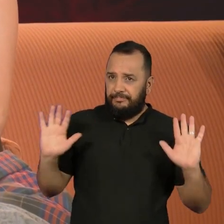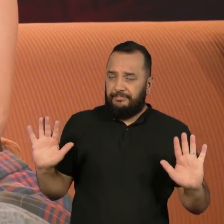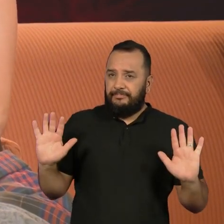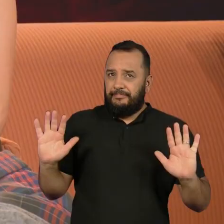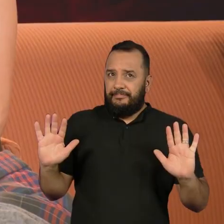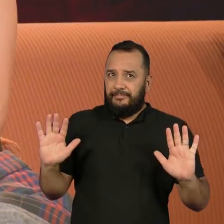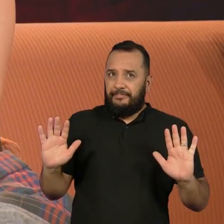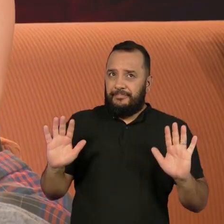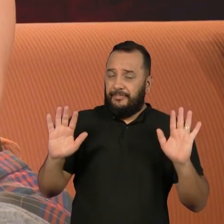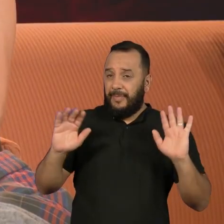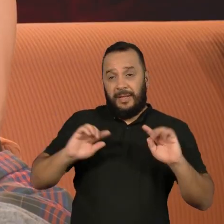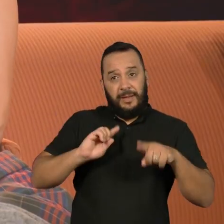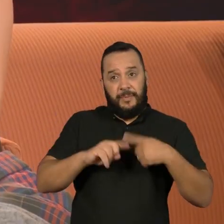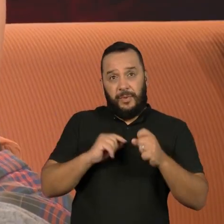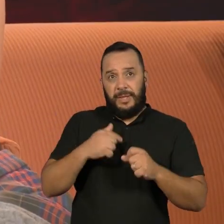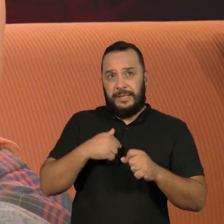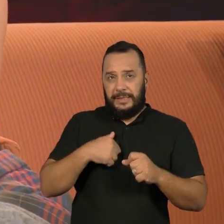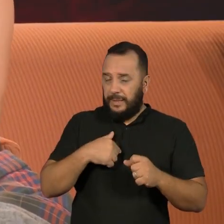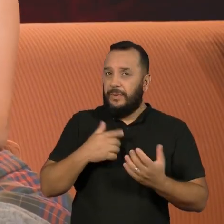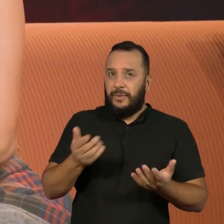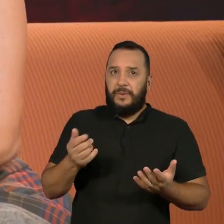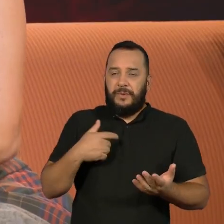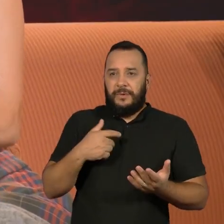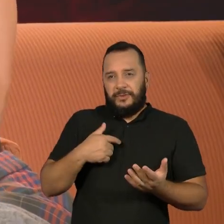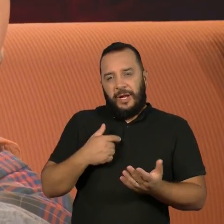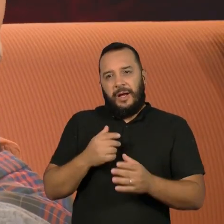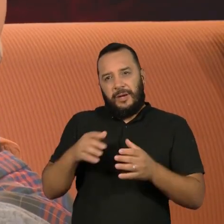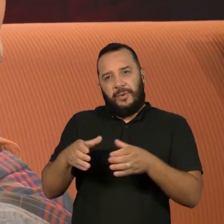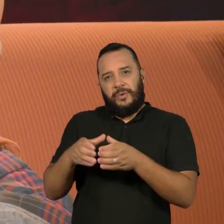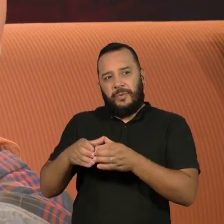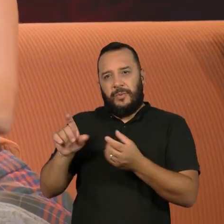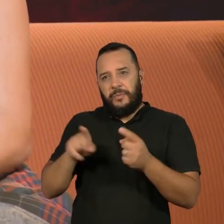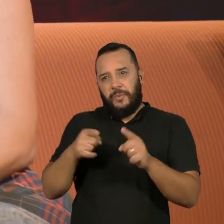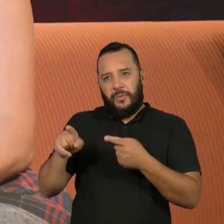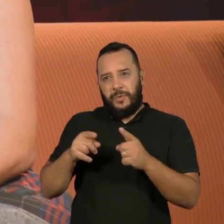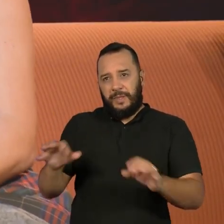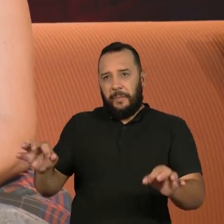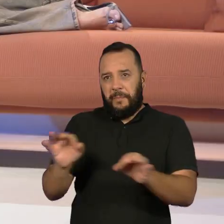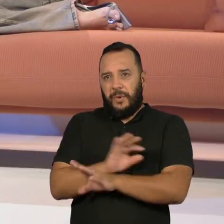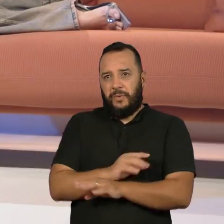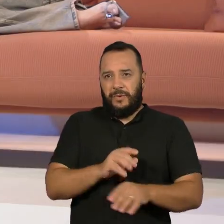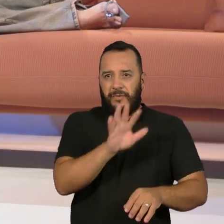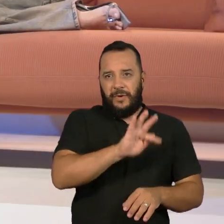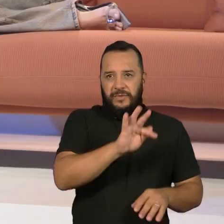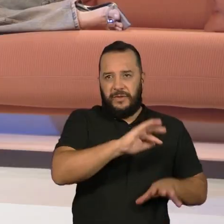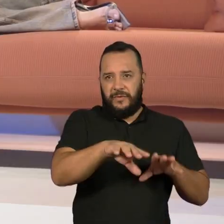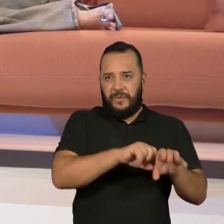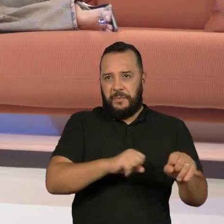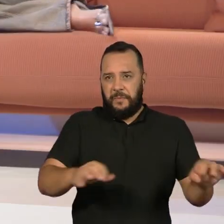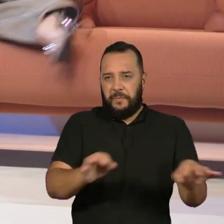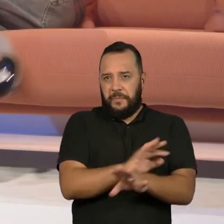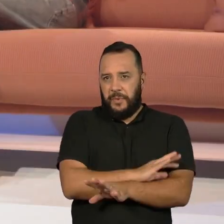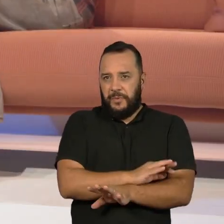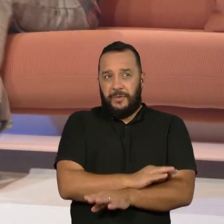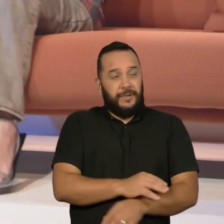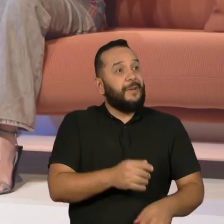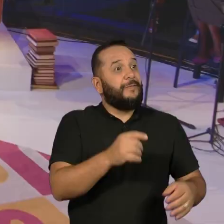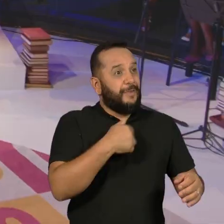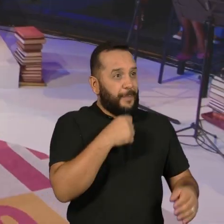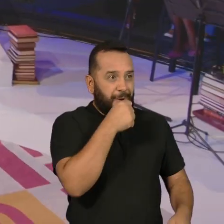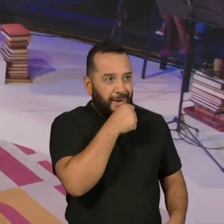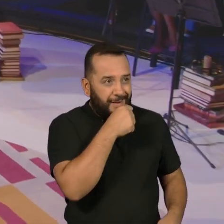tempo, no final da faculdade, foi eu fazendo o disco, eu fazendo a faculdade. E aí entreguei tudo na mesma hora. Vamos cantar mais uma? Vamos